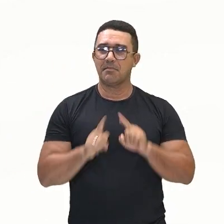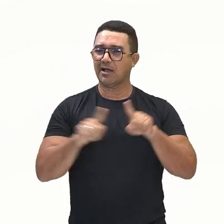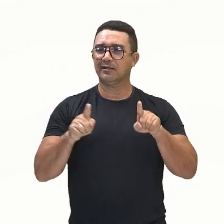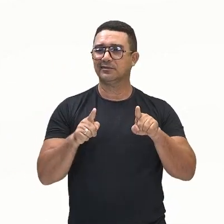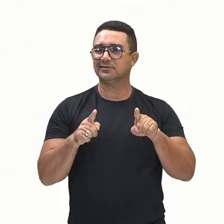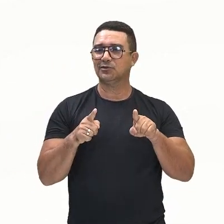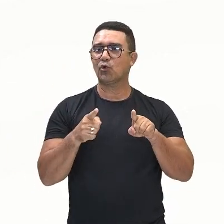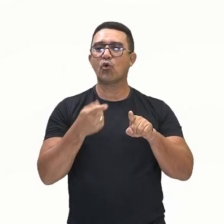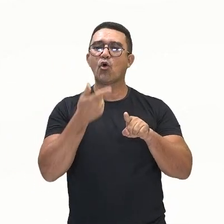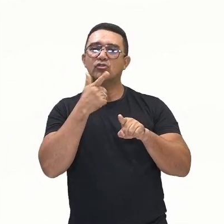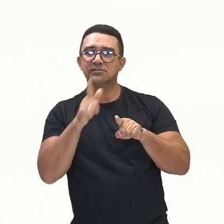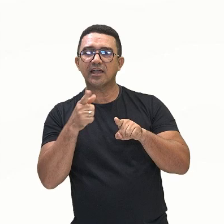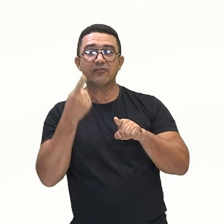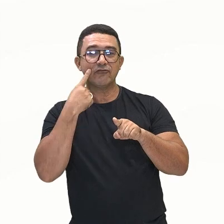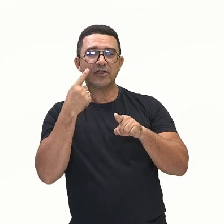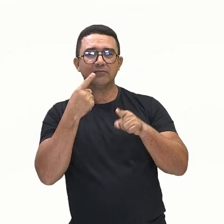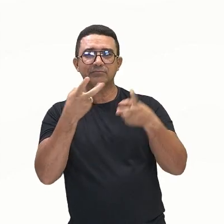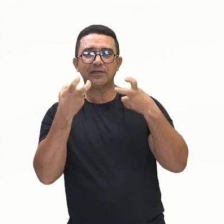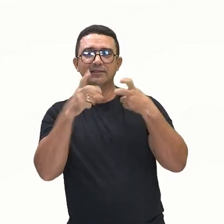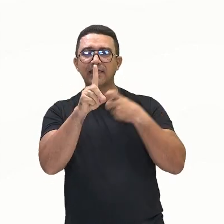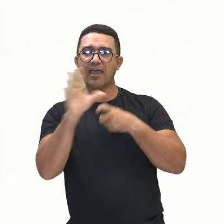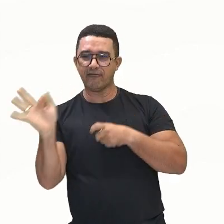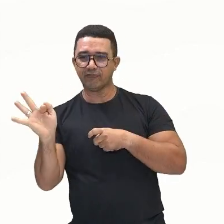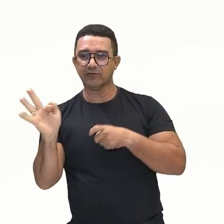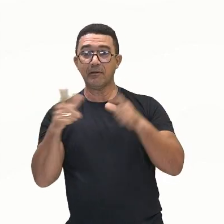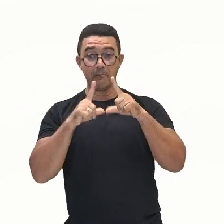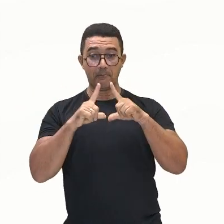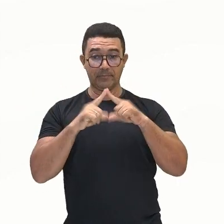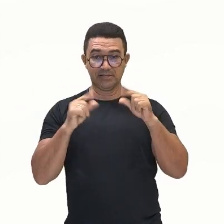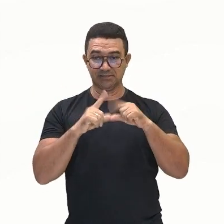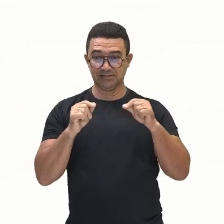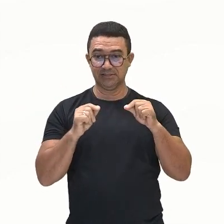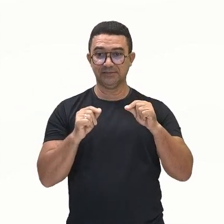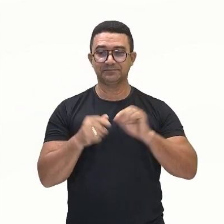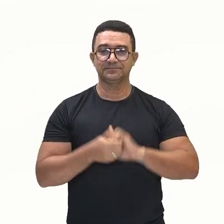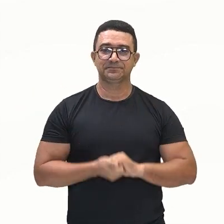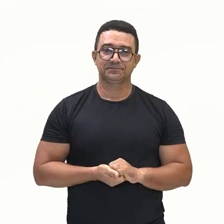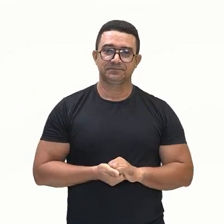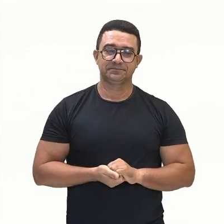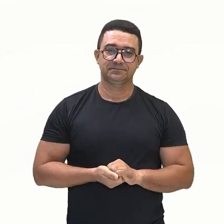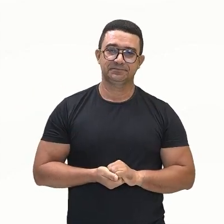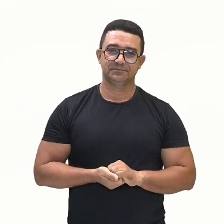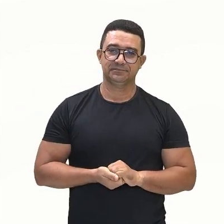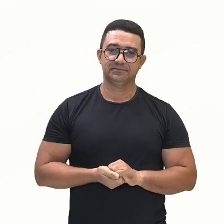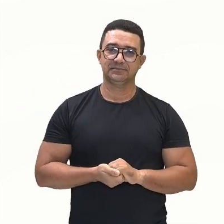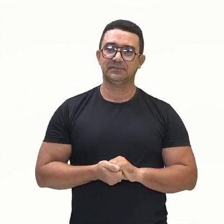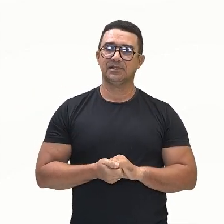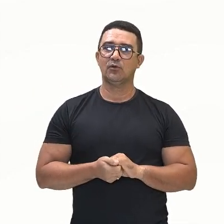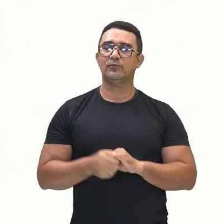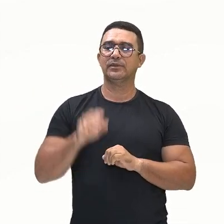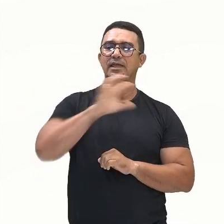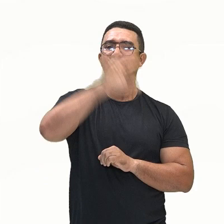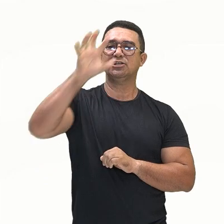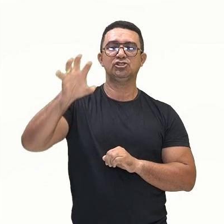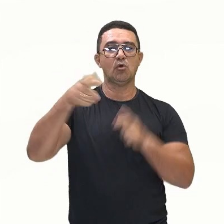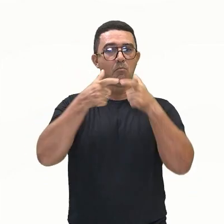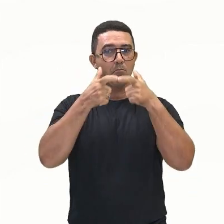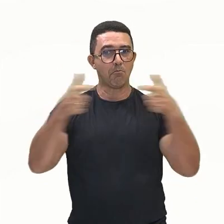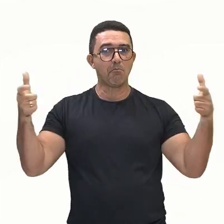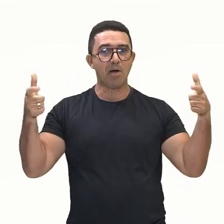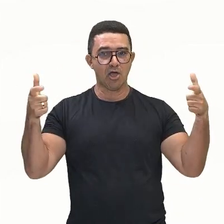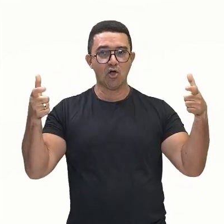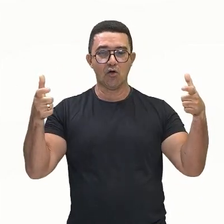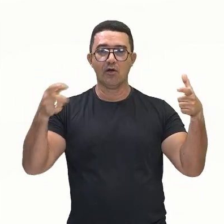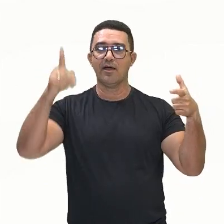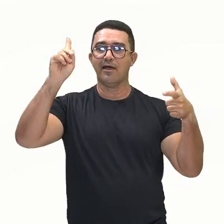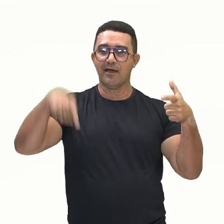nosso Distrito Federal, mas está aqui a bandeirinha dele representada. E aí a gente chega na região mais populosa do nosso território, que é